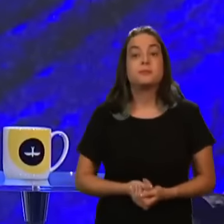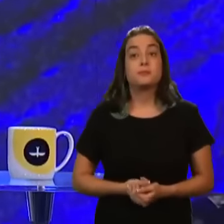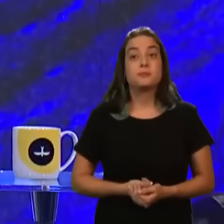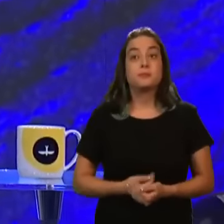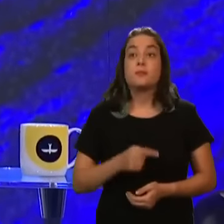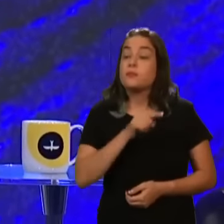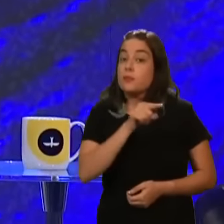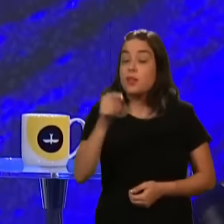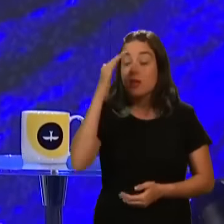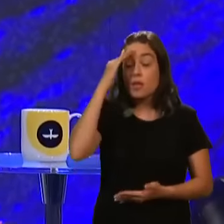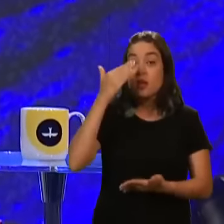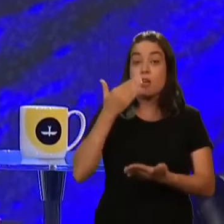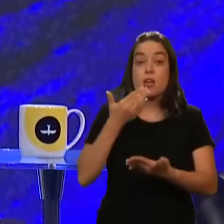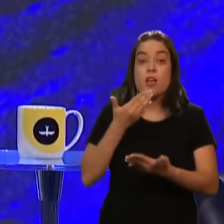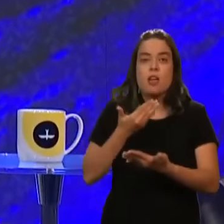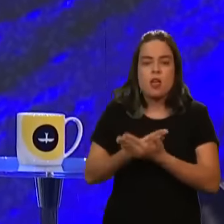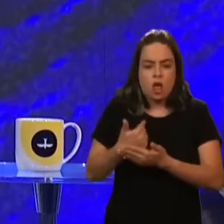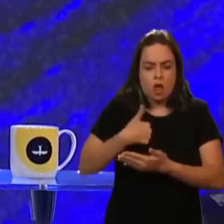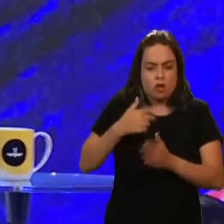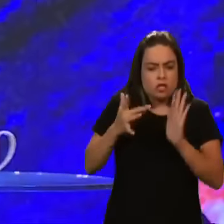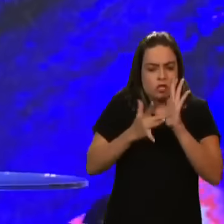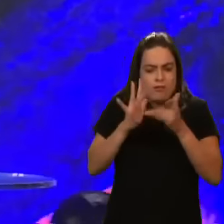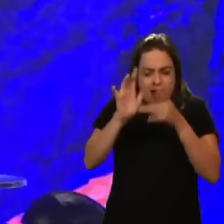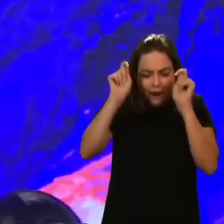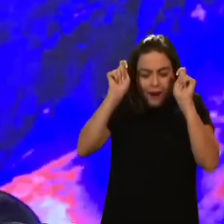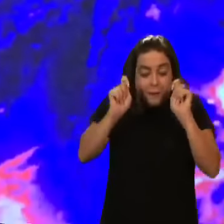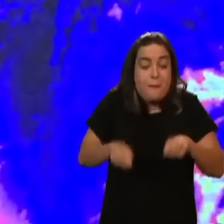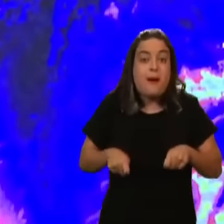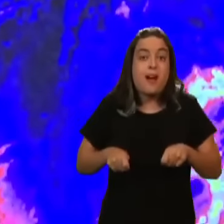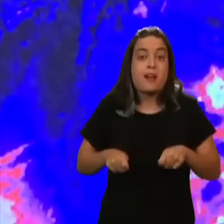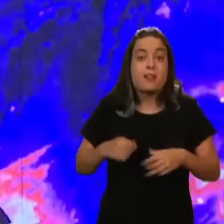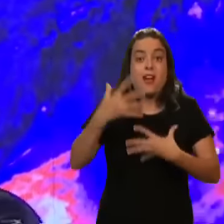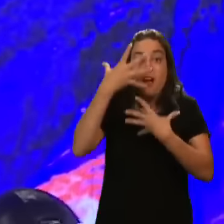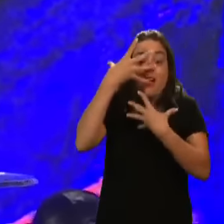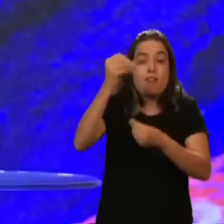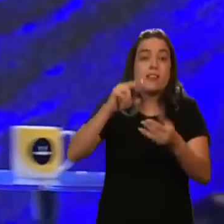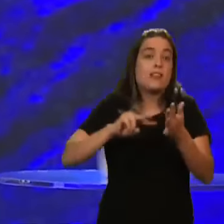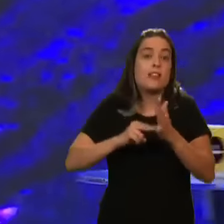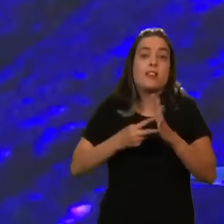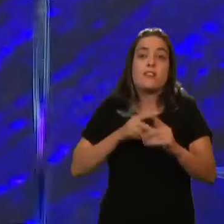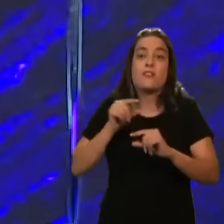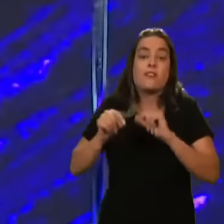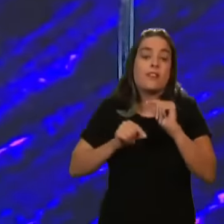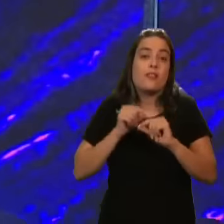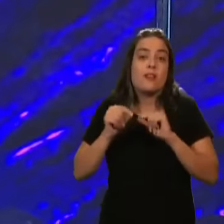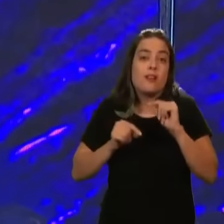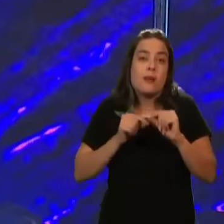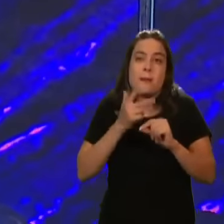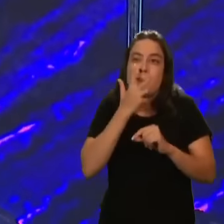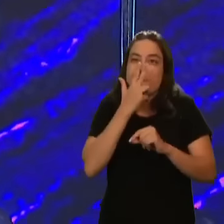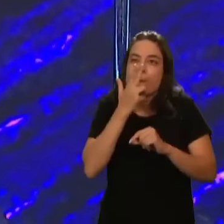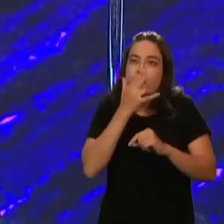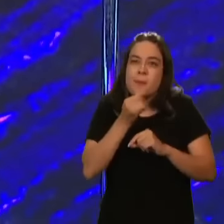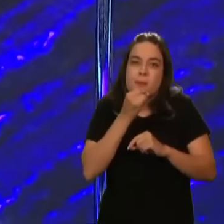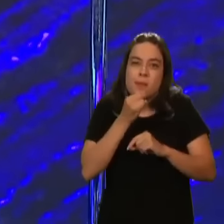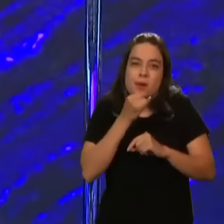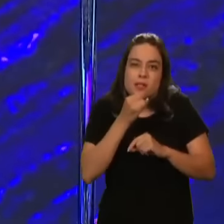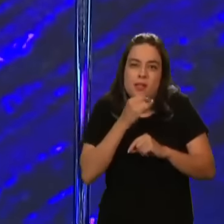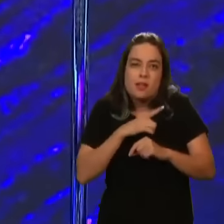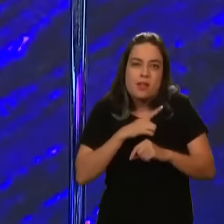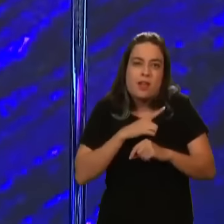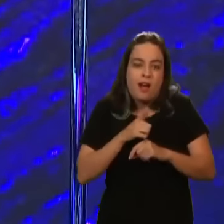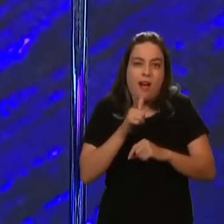Vocês creem que eu sou capaz? Ele está falando da fé. O que é a fé, gente? Fé é o balde que você joga dentro de um